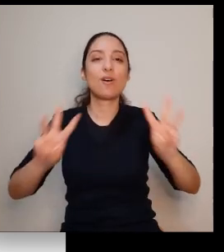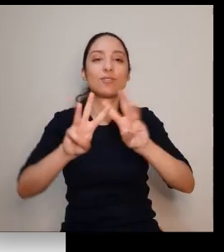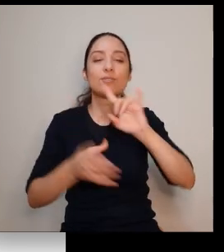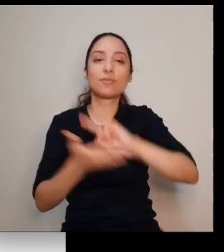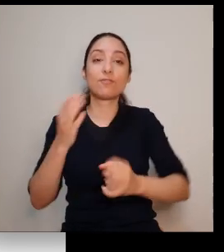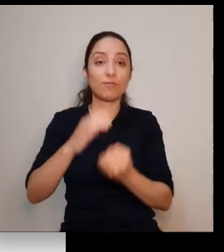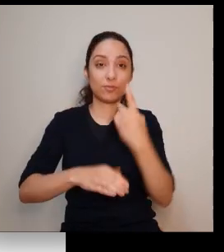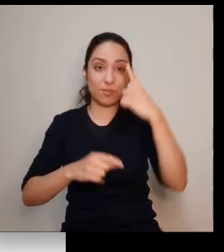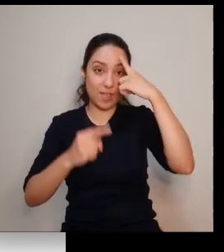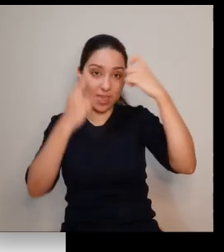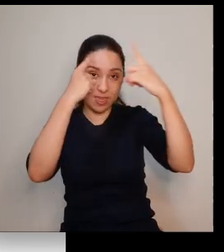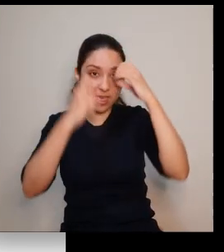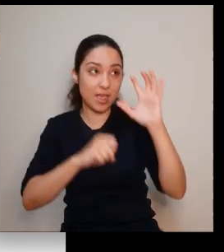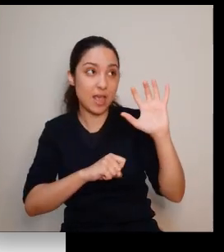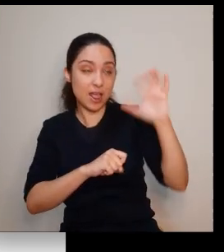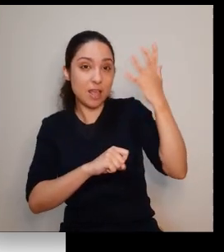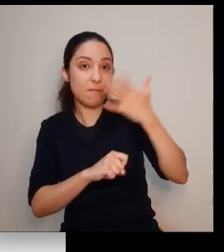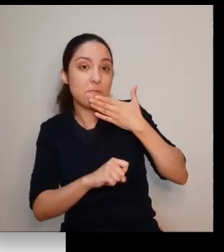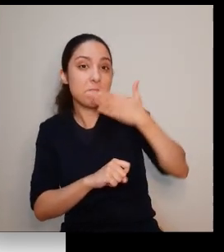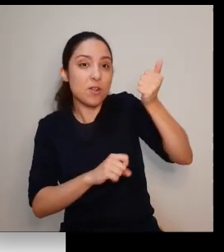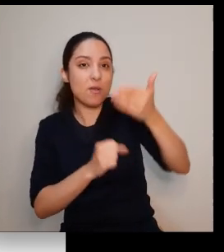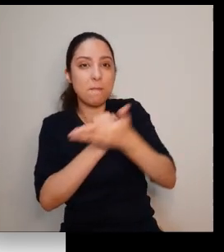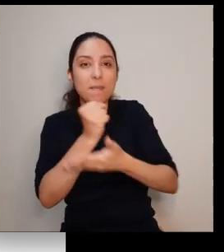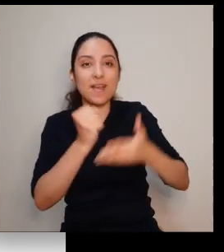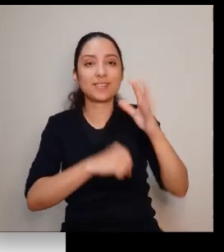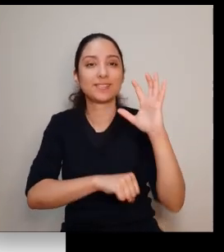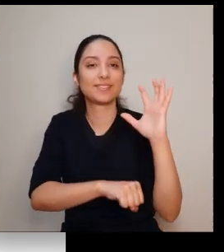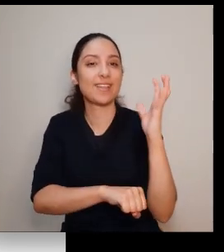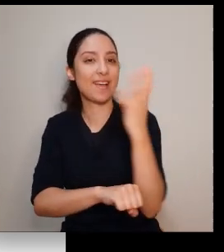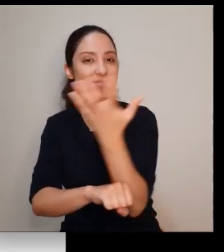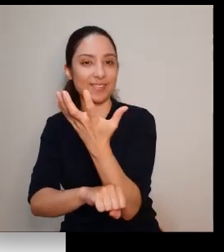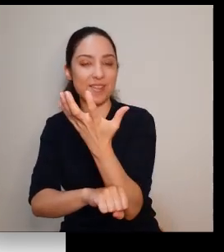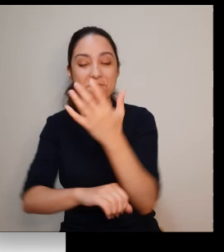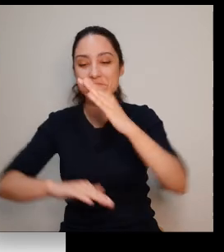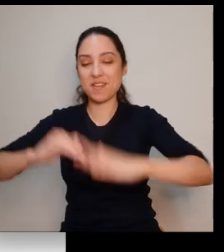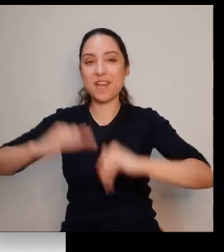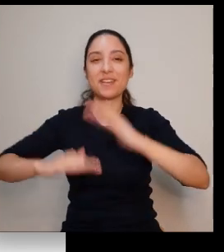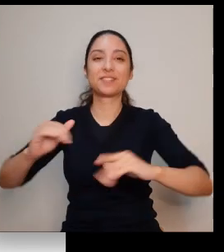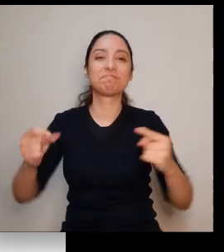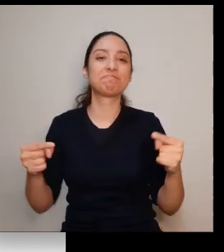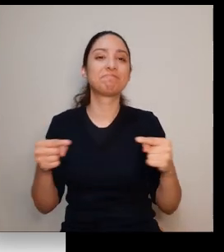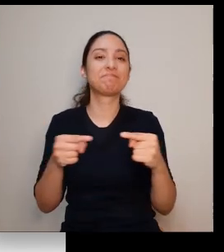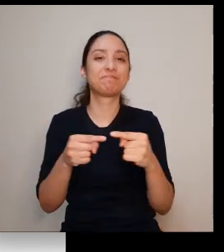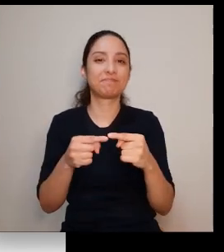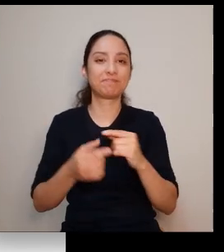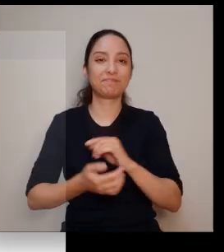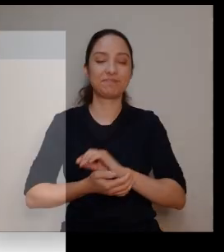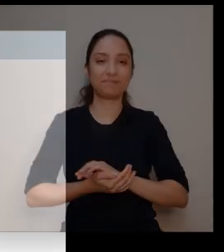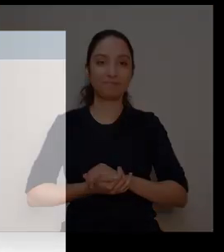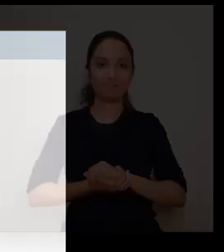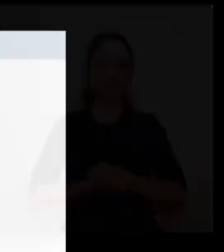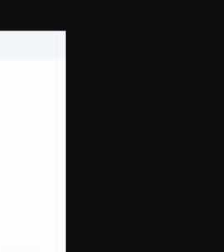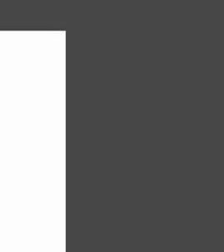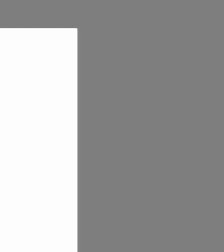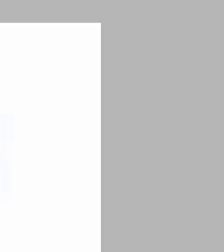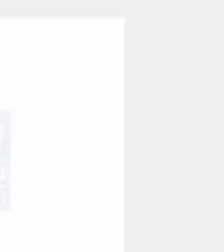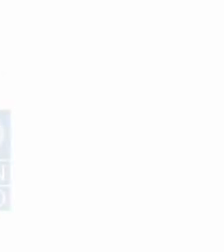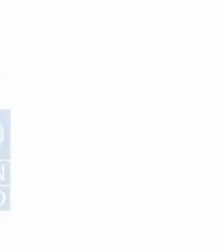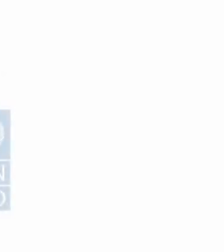Natureza para o Clima, que foi elaborado para a Cúpula de Ação Climática da ONU em 2019.